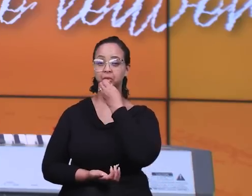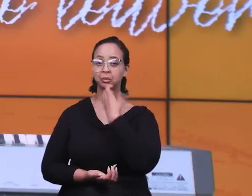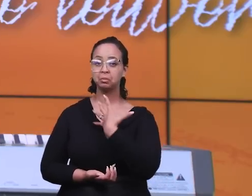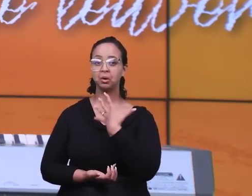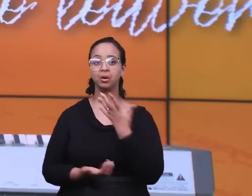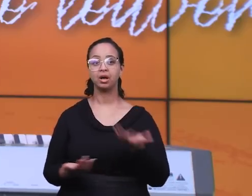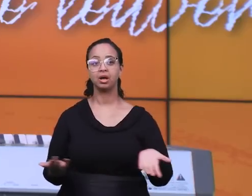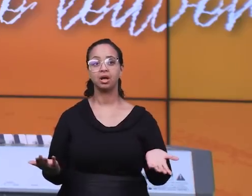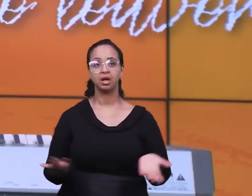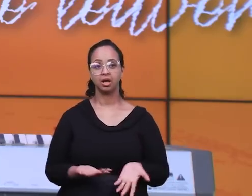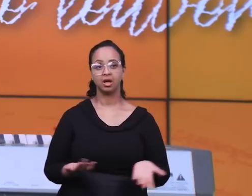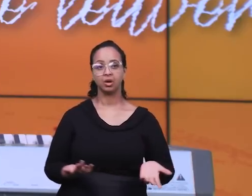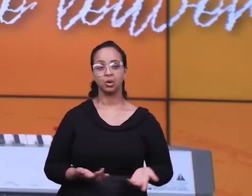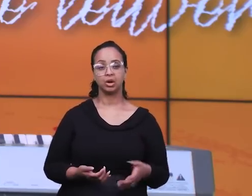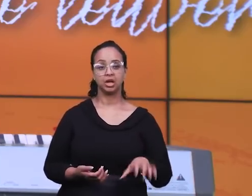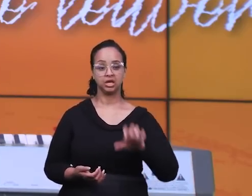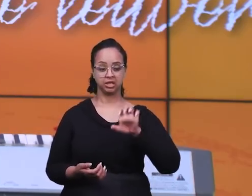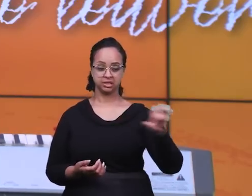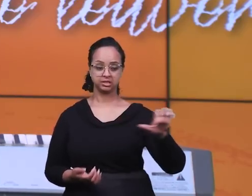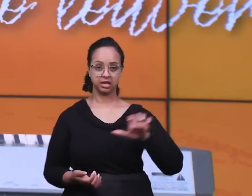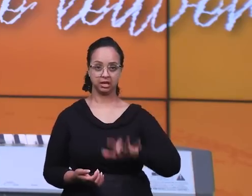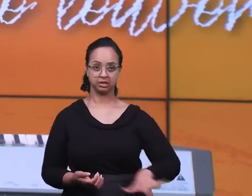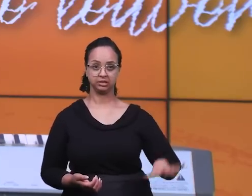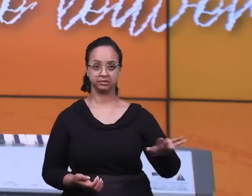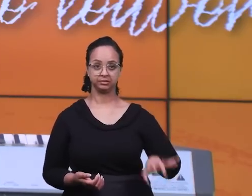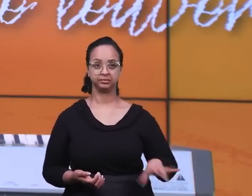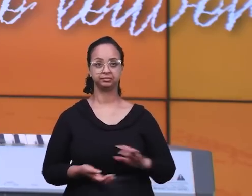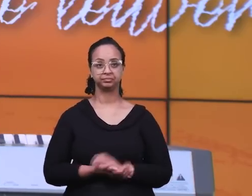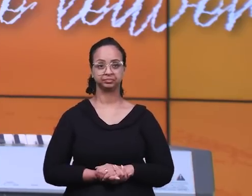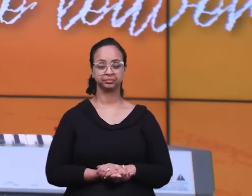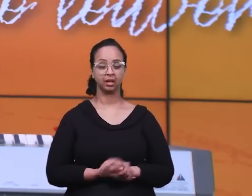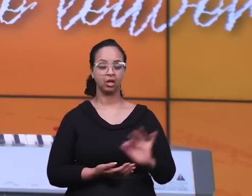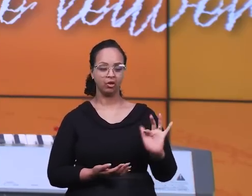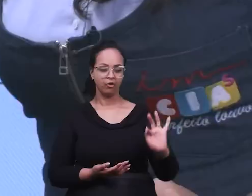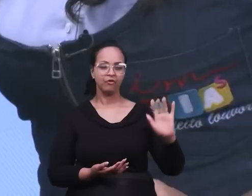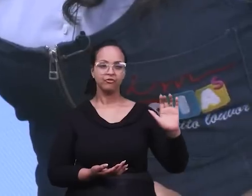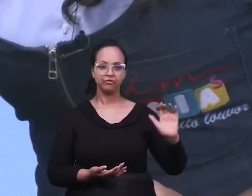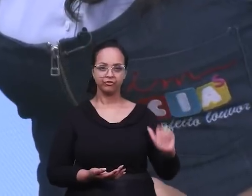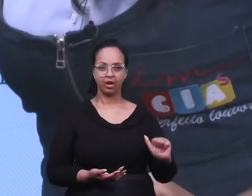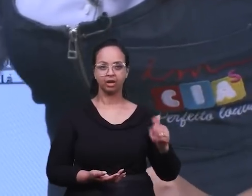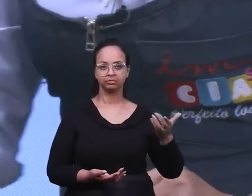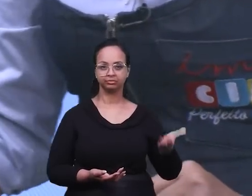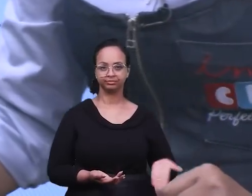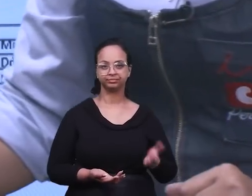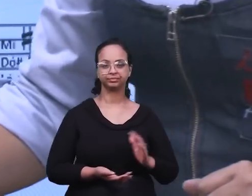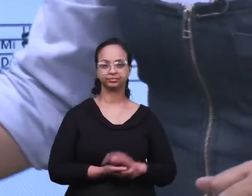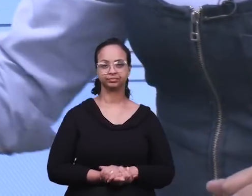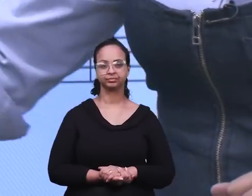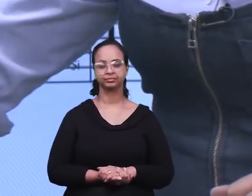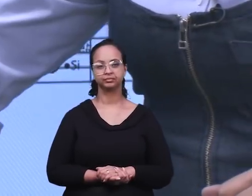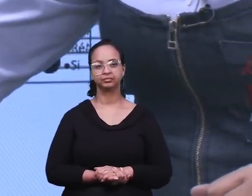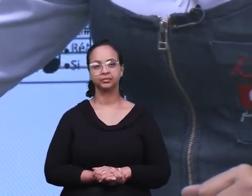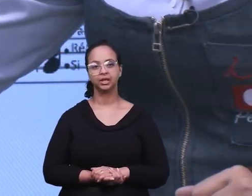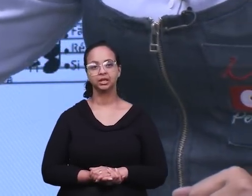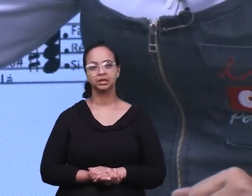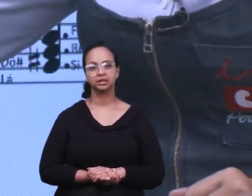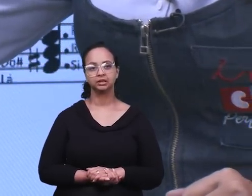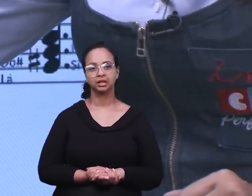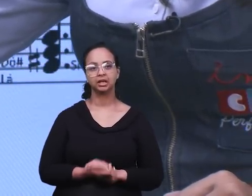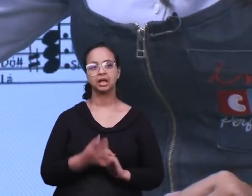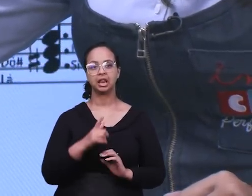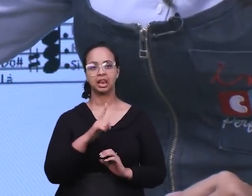Muito bom. Agora vamos então conhecer a mão esquerda. Clave de Fá. Temos o